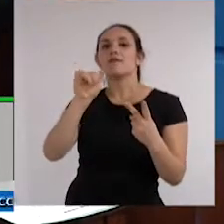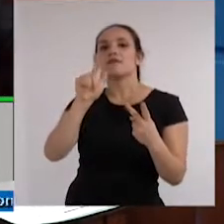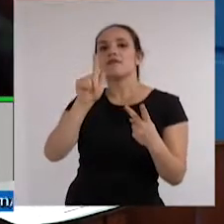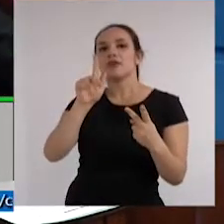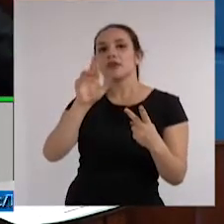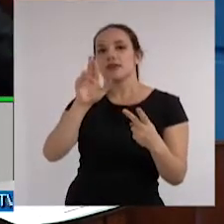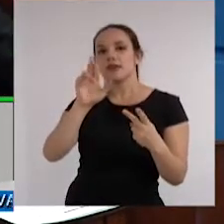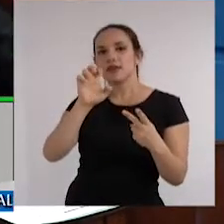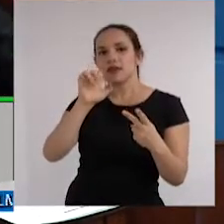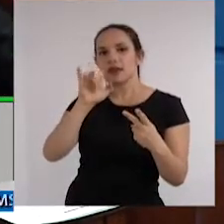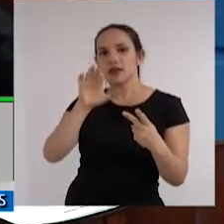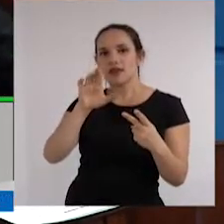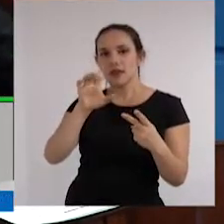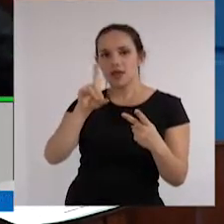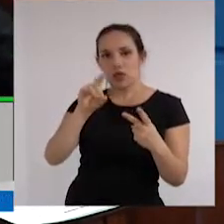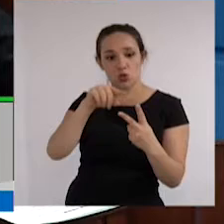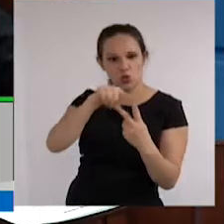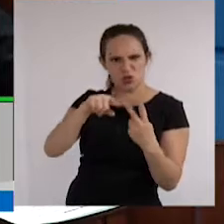mandar